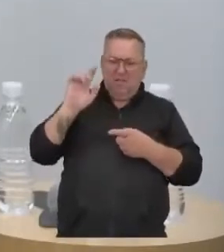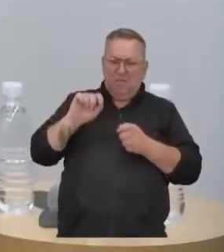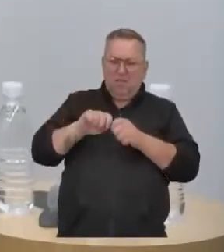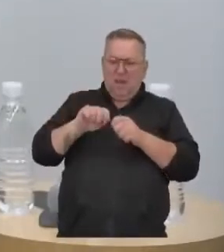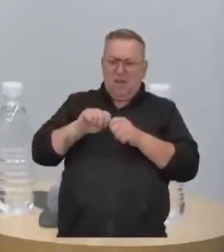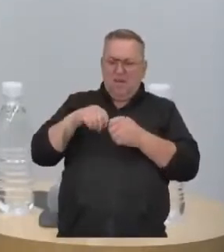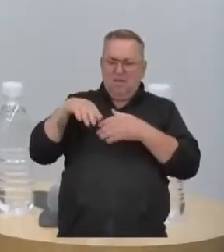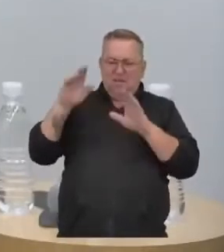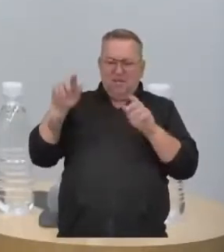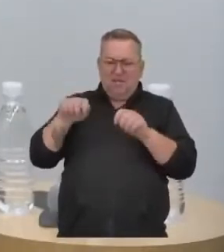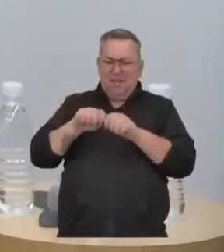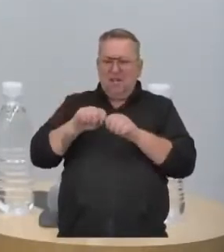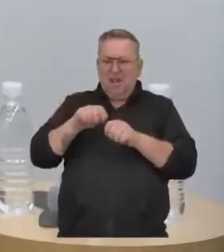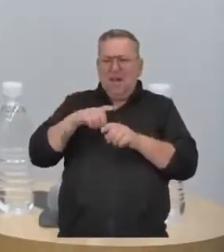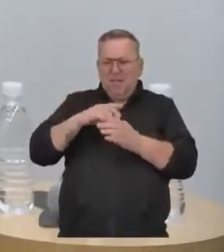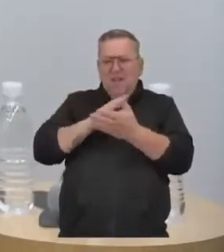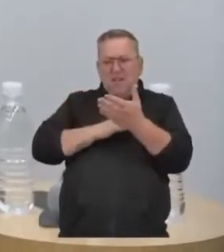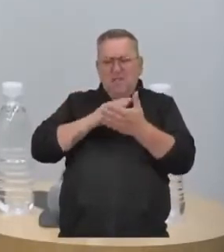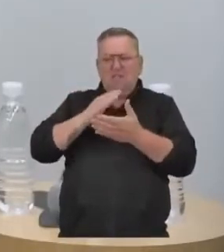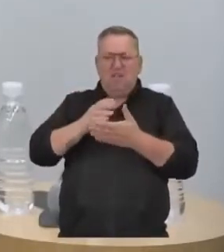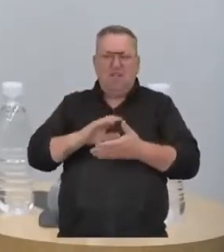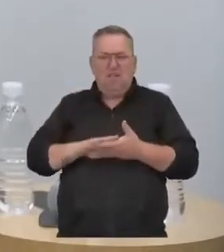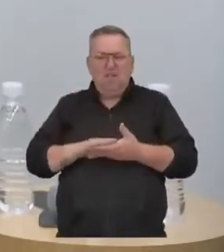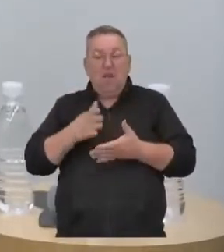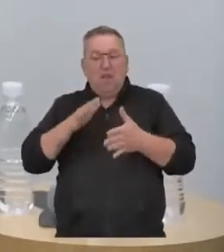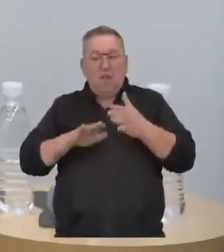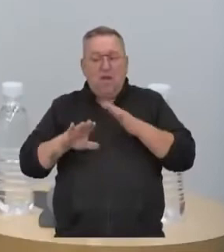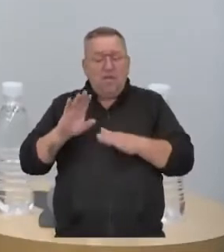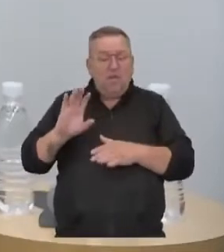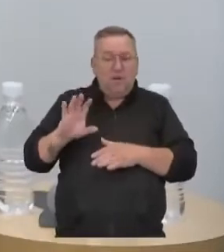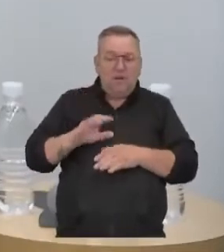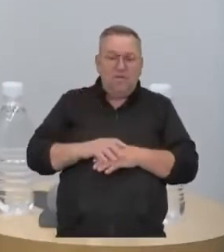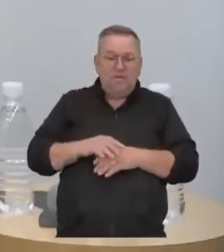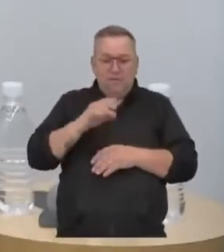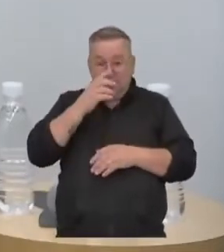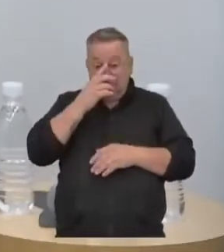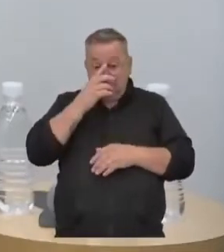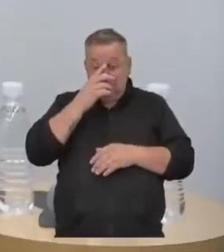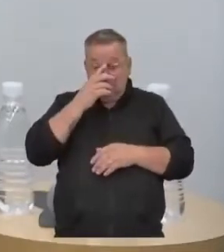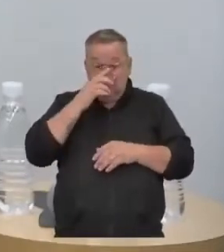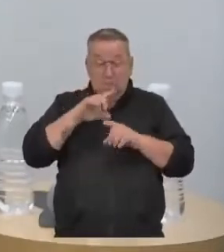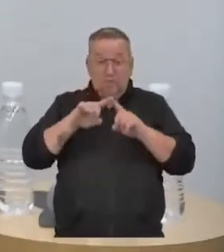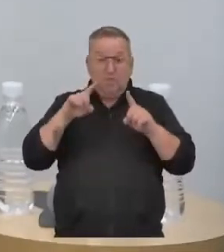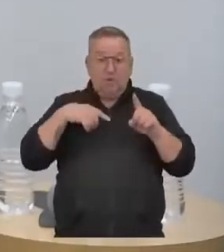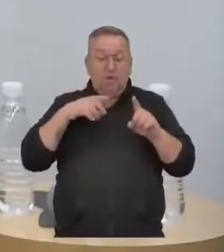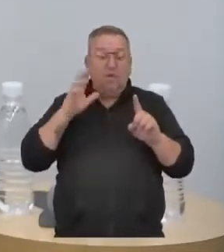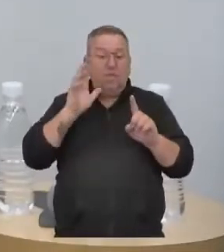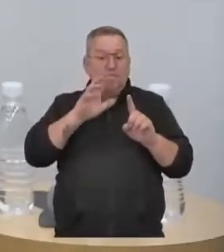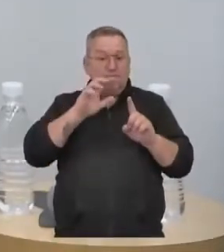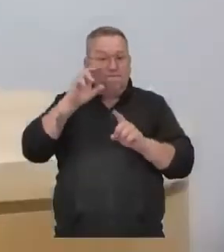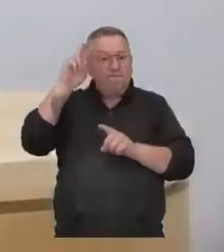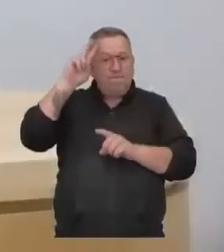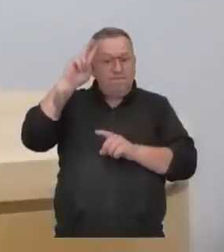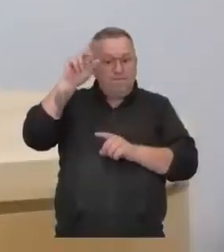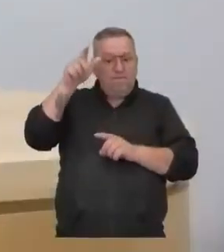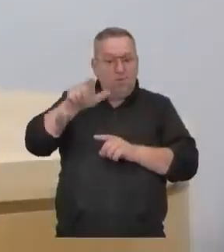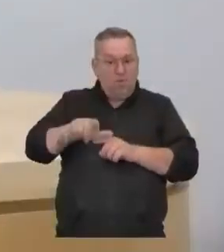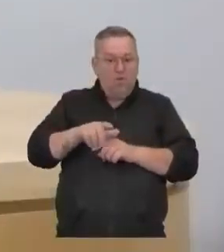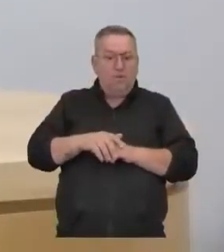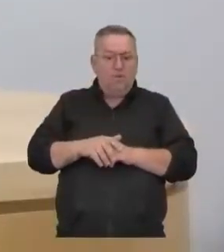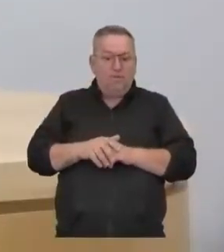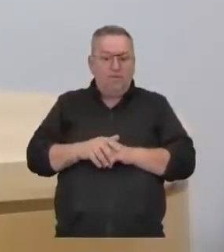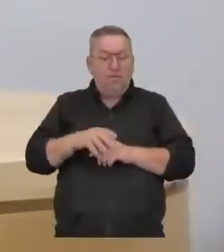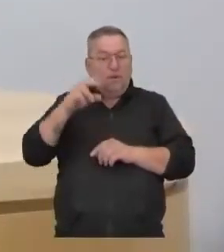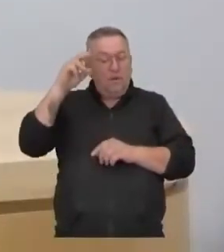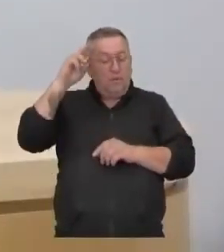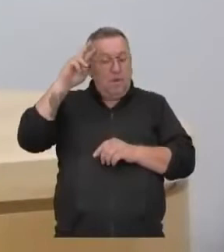Mas, você não acha que você está exagerando? Talvez não tenha sido isso. Então, quer interferir na memória do outro, né? Isso também é complicado. Sim, porque a memória do